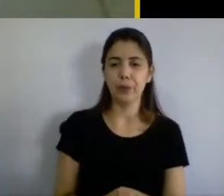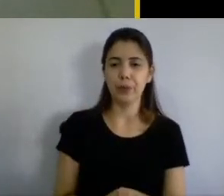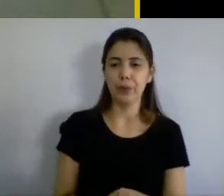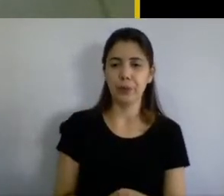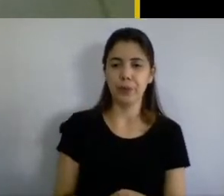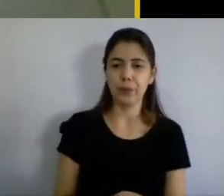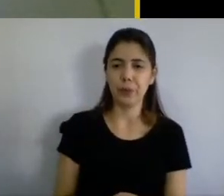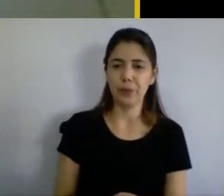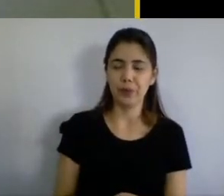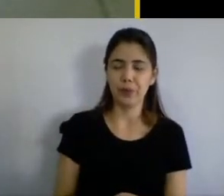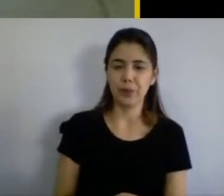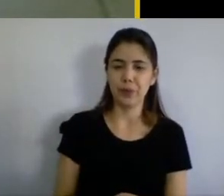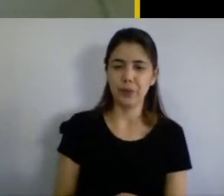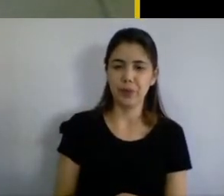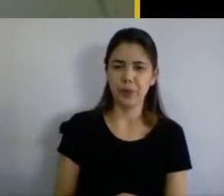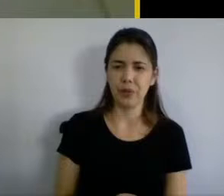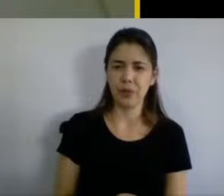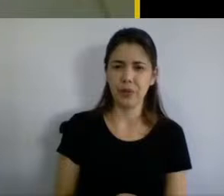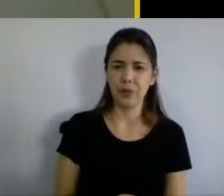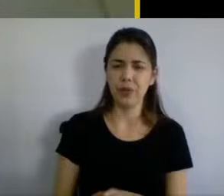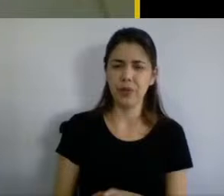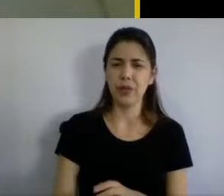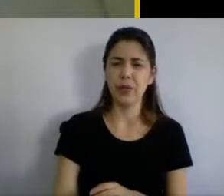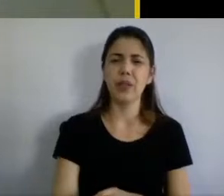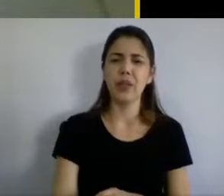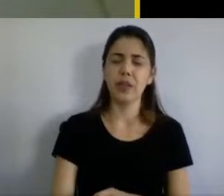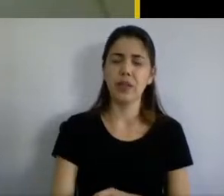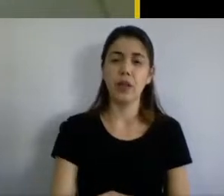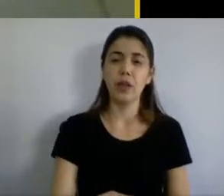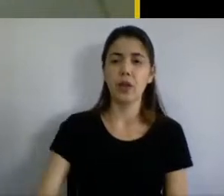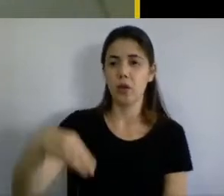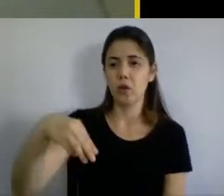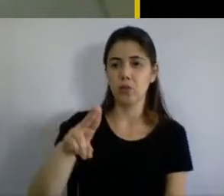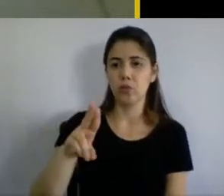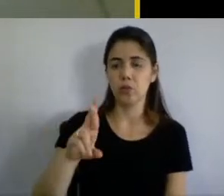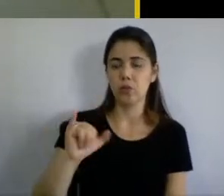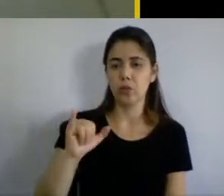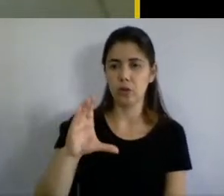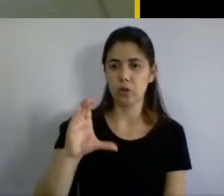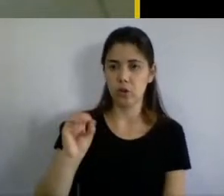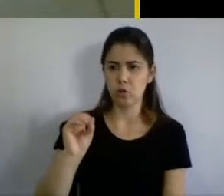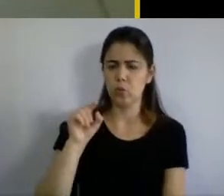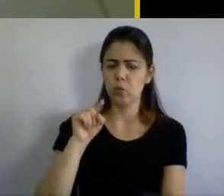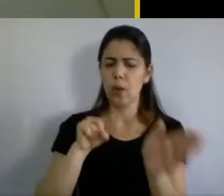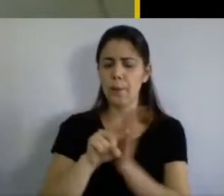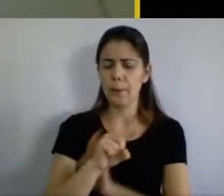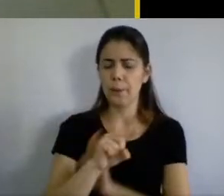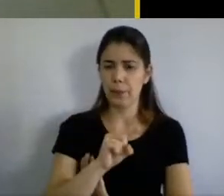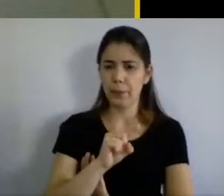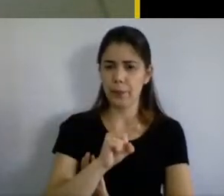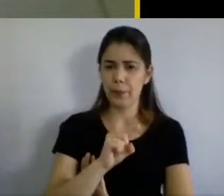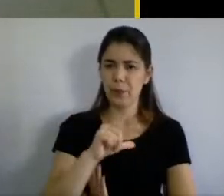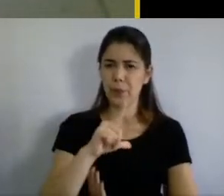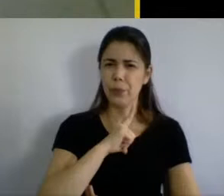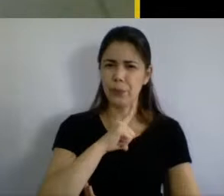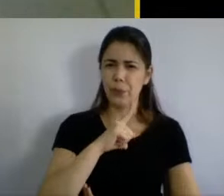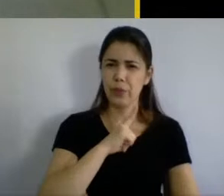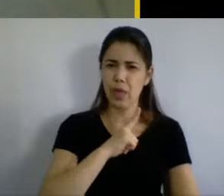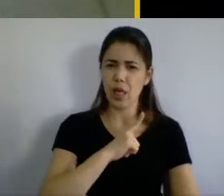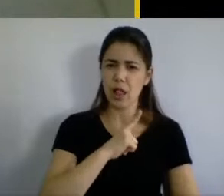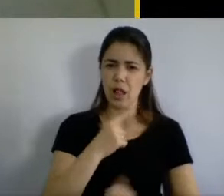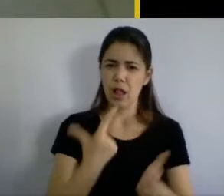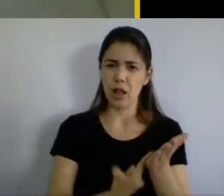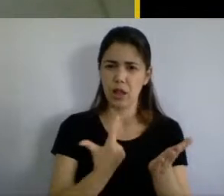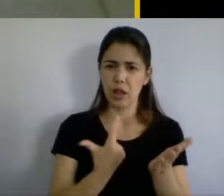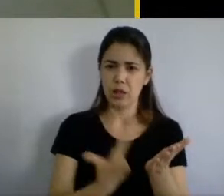indicação. Bibliografia, né? O Murilo Cavalcante Alves, ele pergunta o seguinte: existe um livro com o repertório